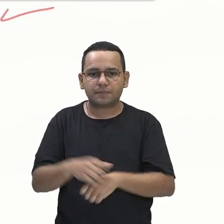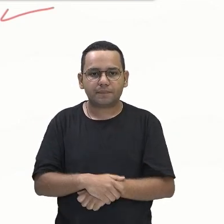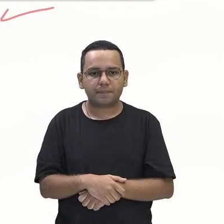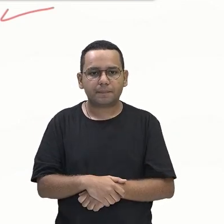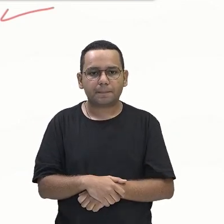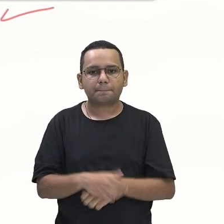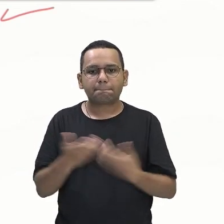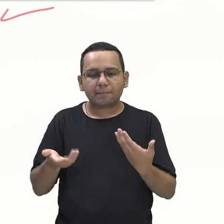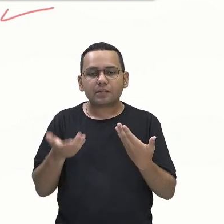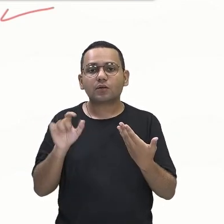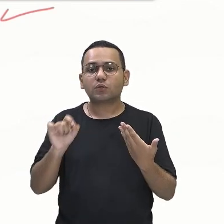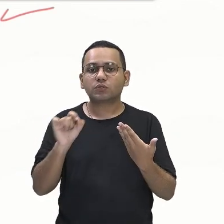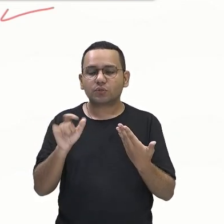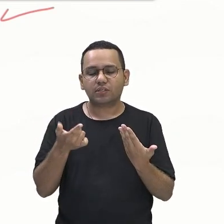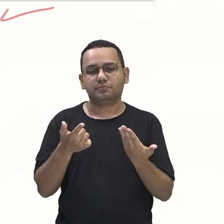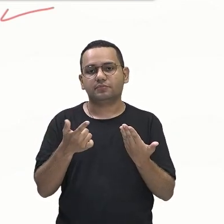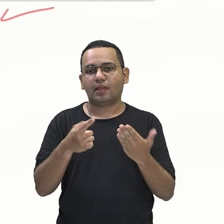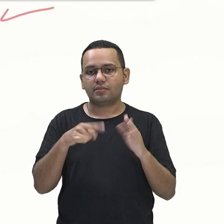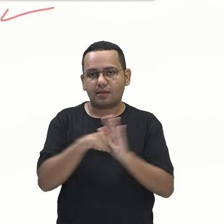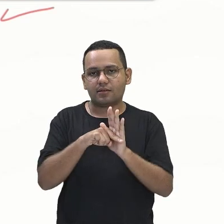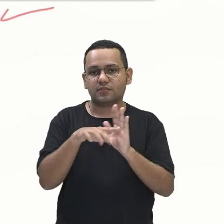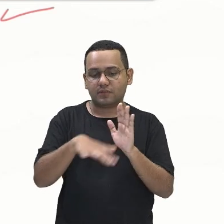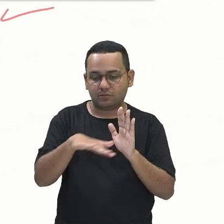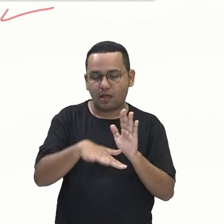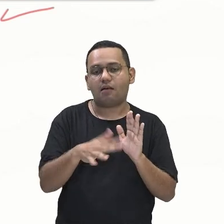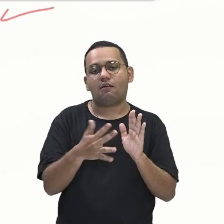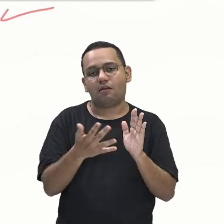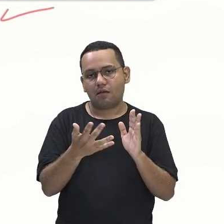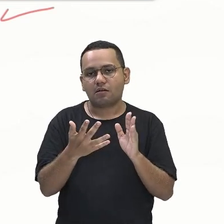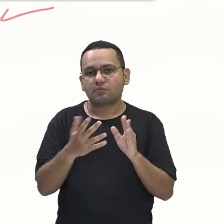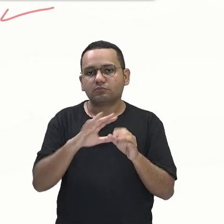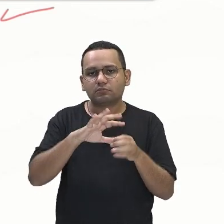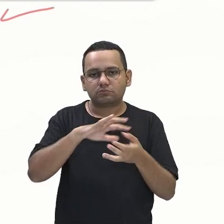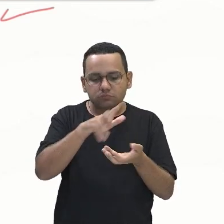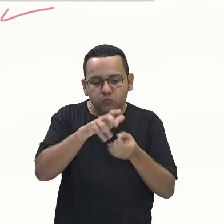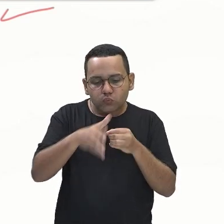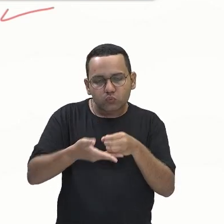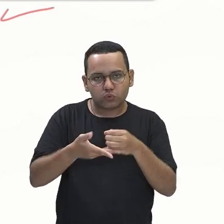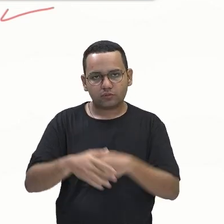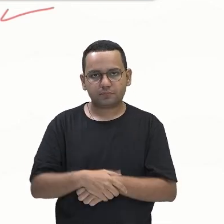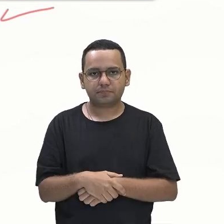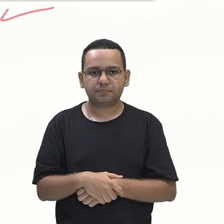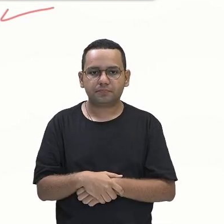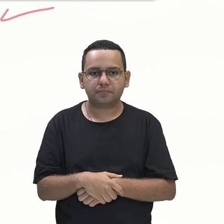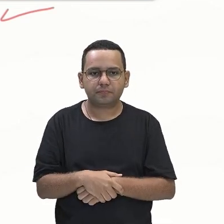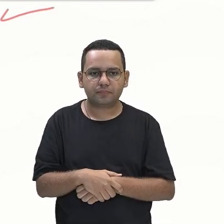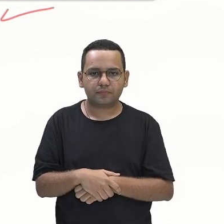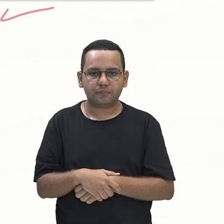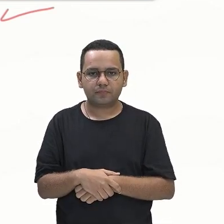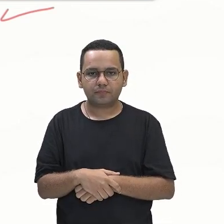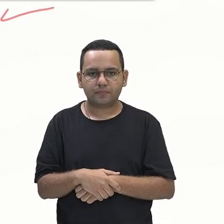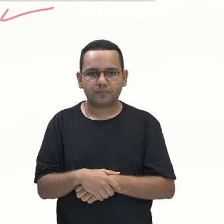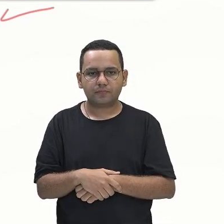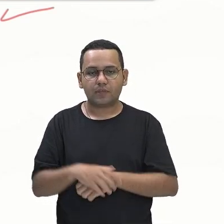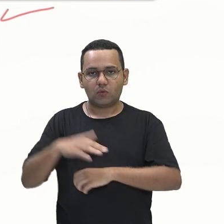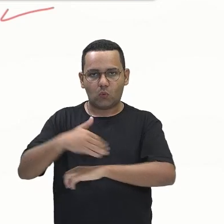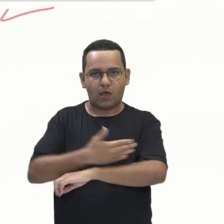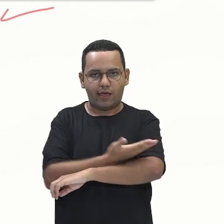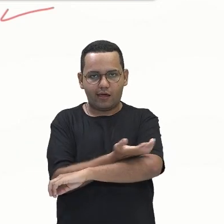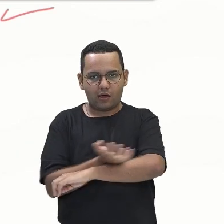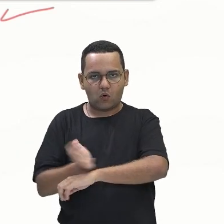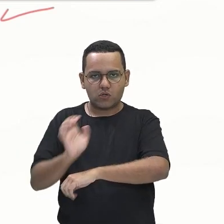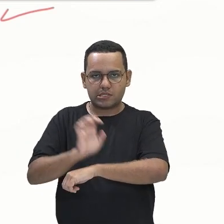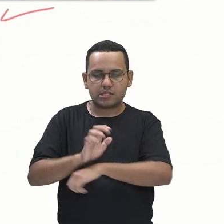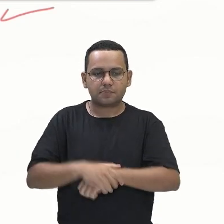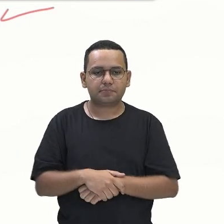do ecossistema, tá? E nós temos também a questão, né, desse ambiente que